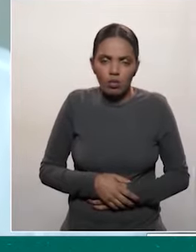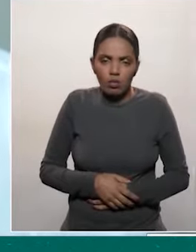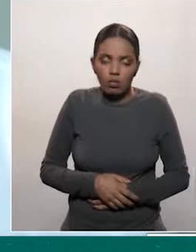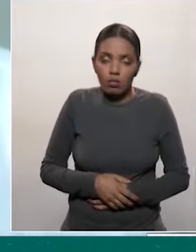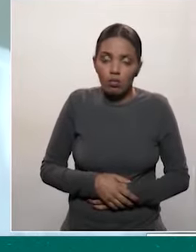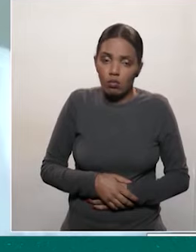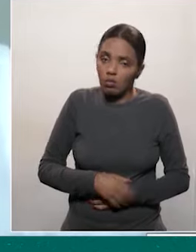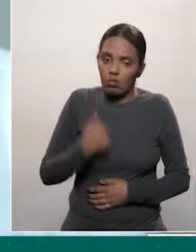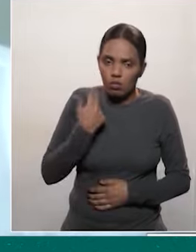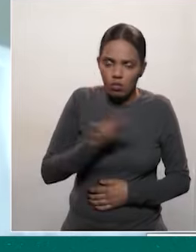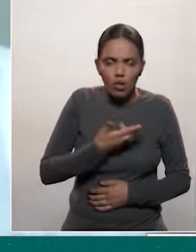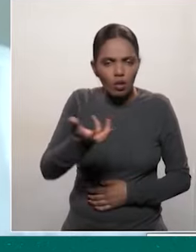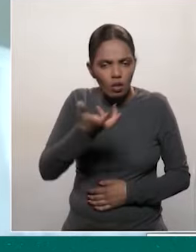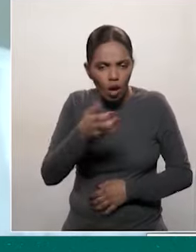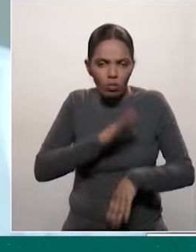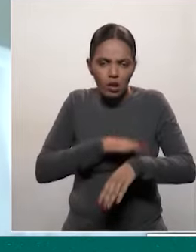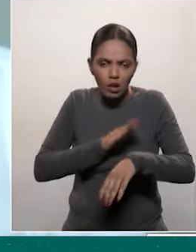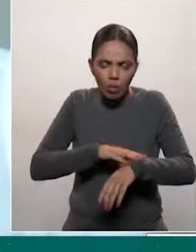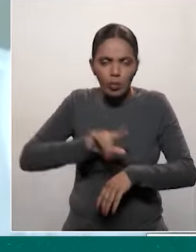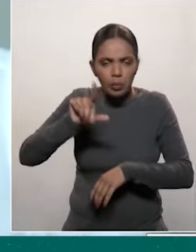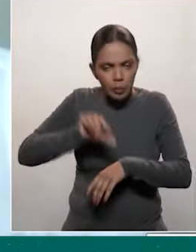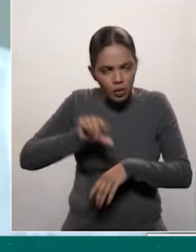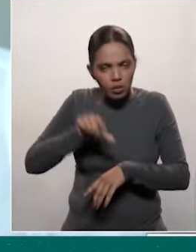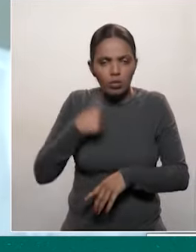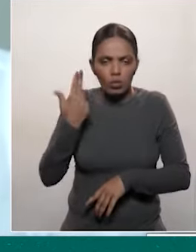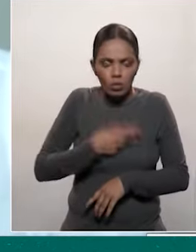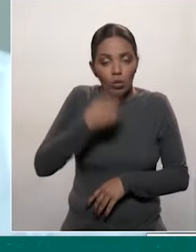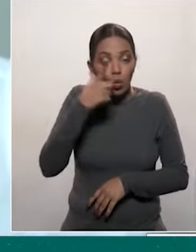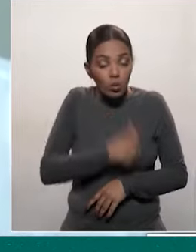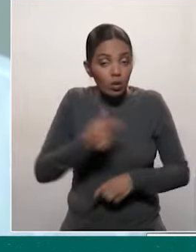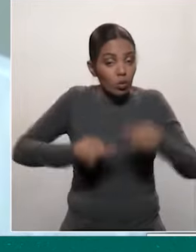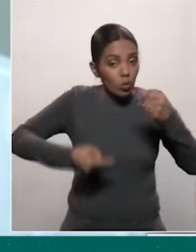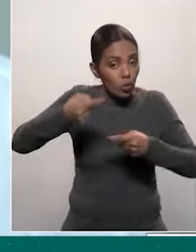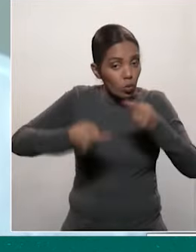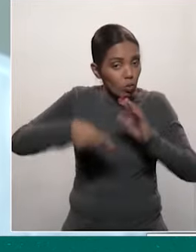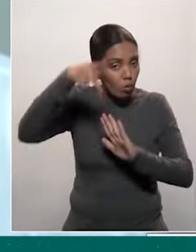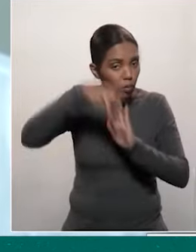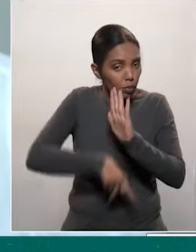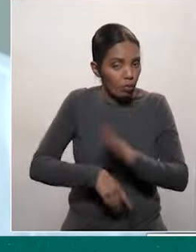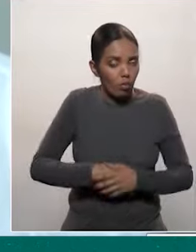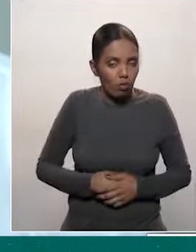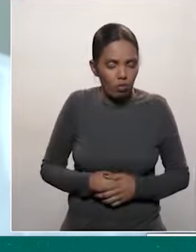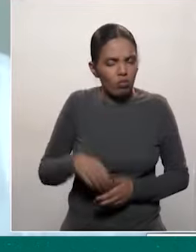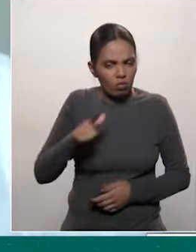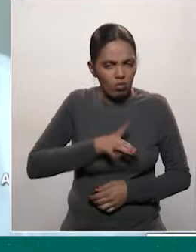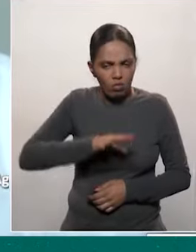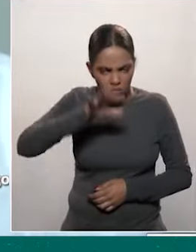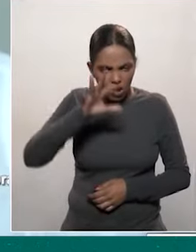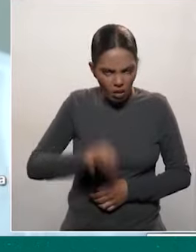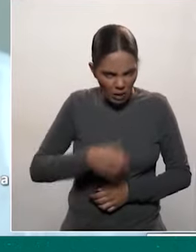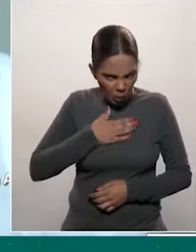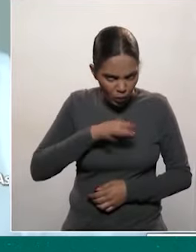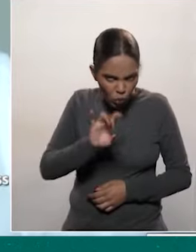que a gente tenha um tempo mínimo para debater adequadamente este projeto. Tenho certeza que esse é um pedido não é apenas